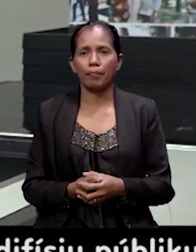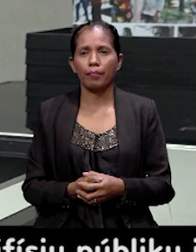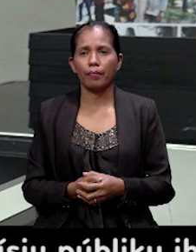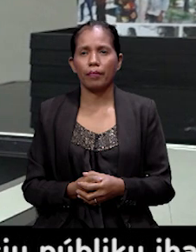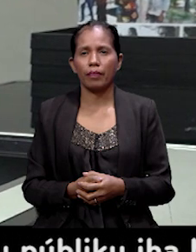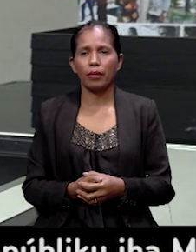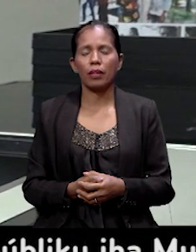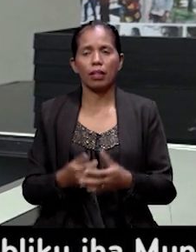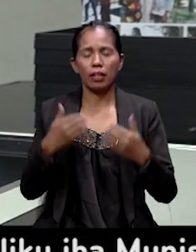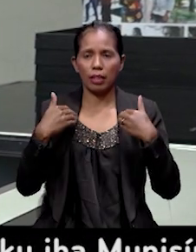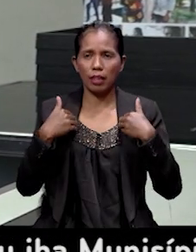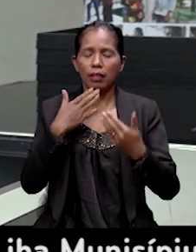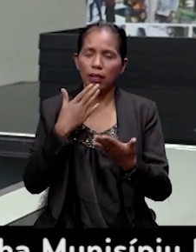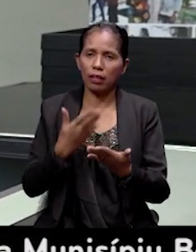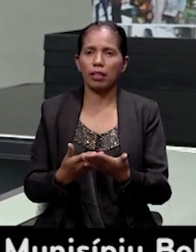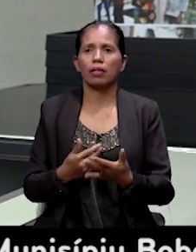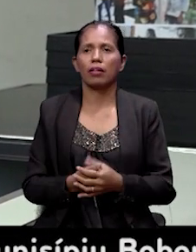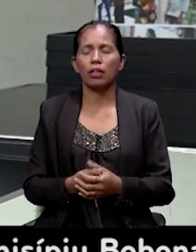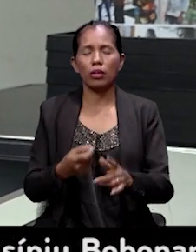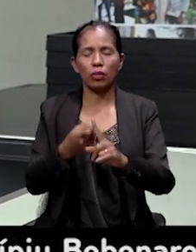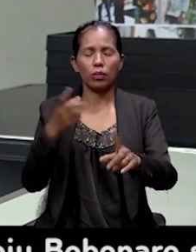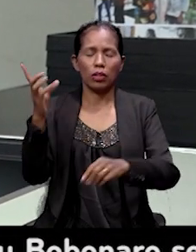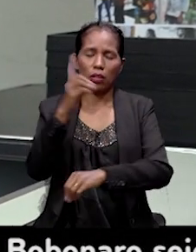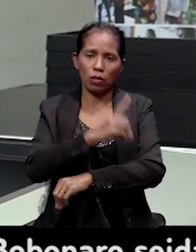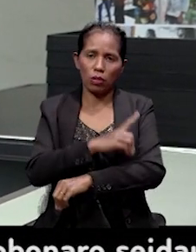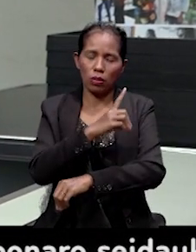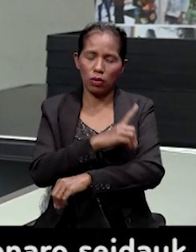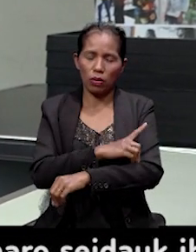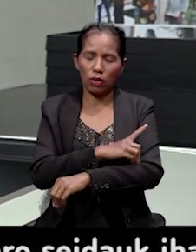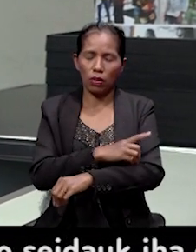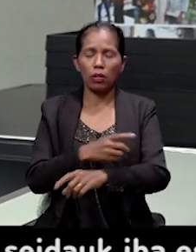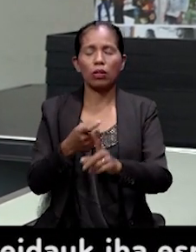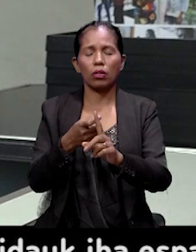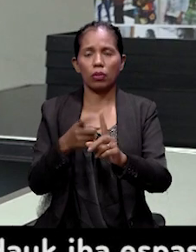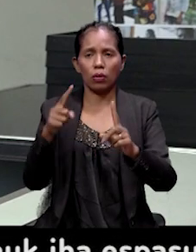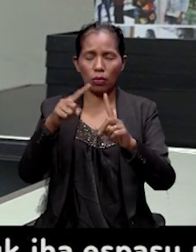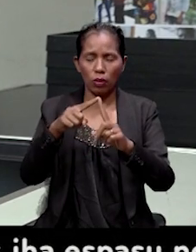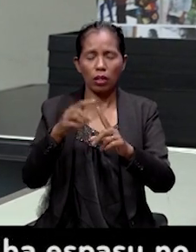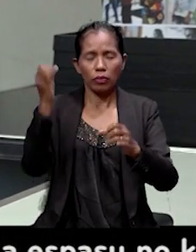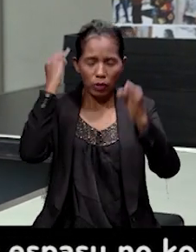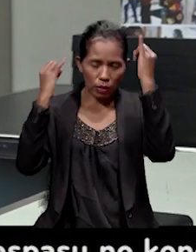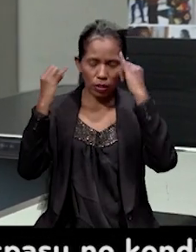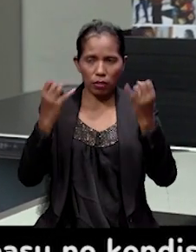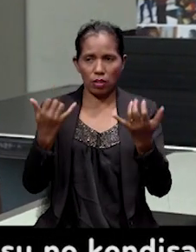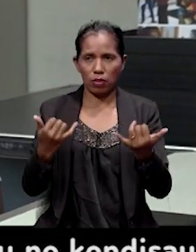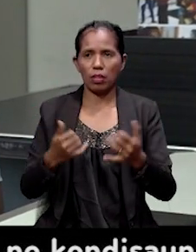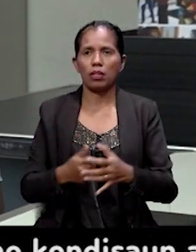ia progresso husi lorong balorong to informação de ikus to oing kata ninia progresão